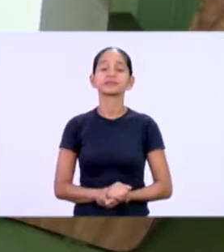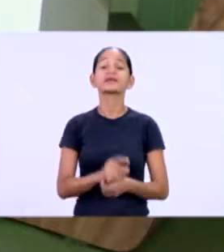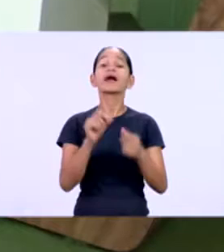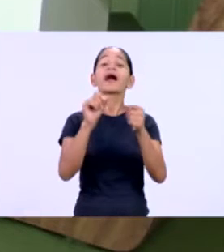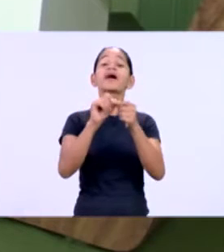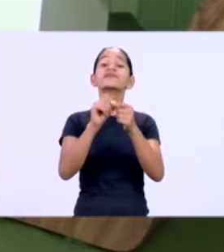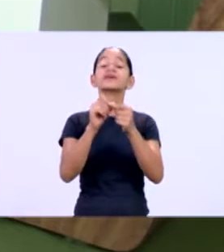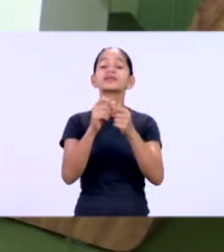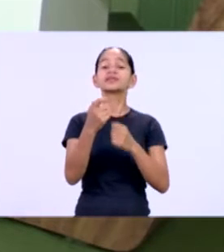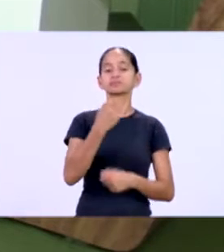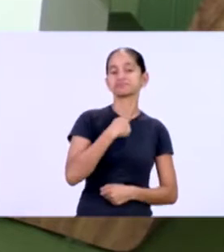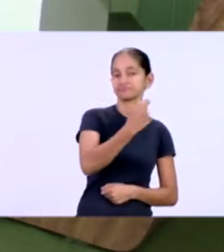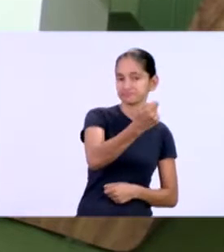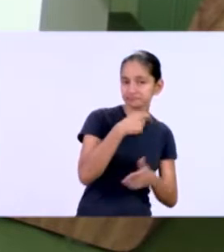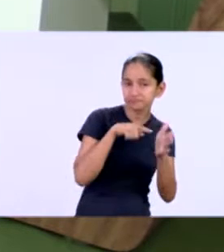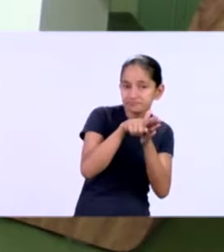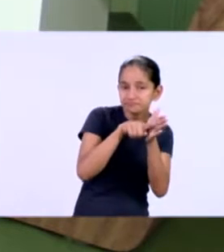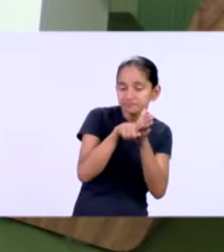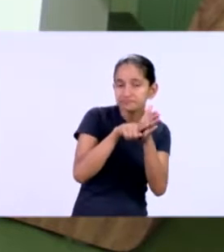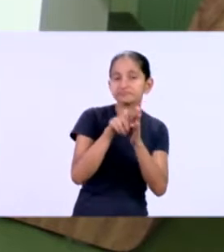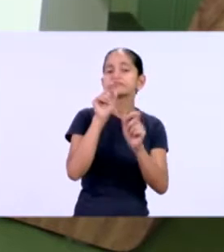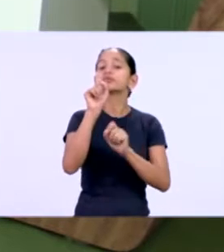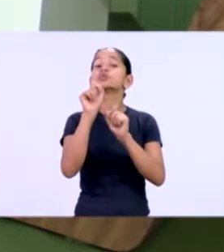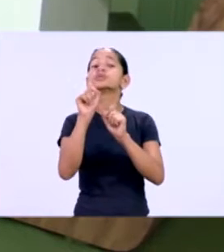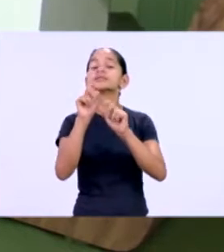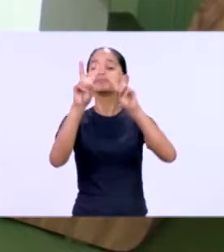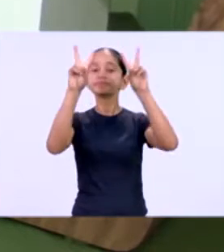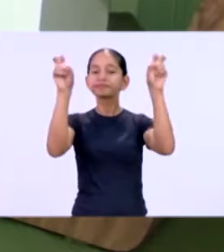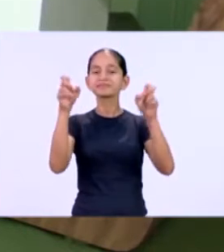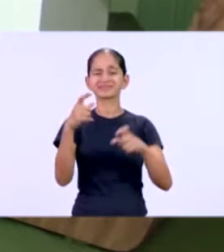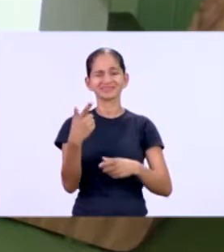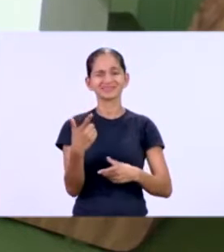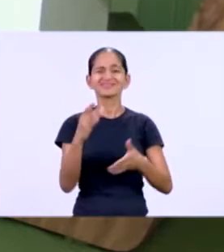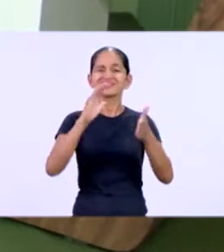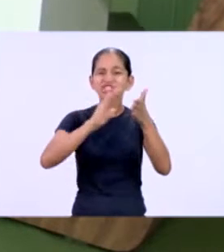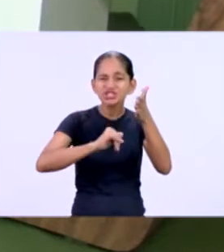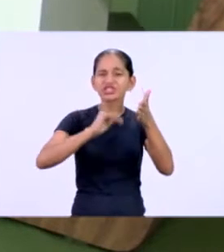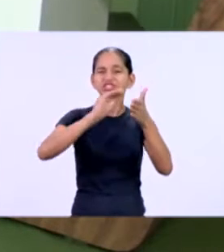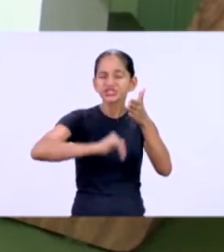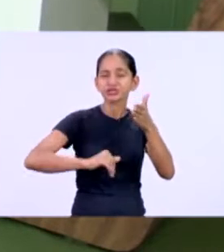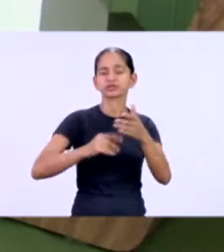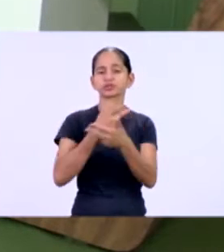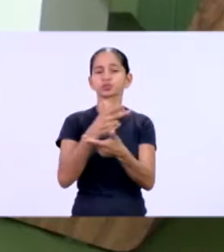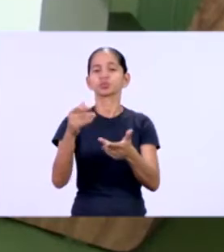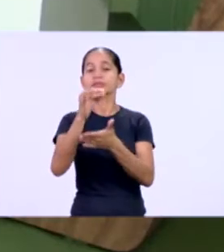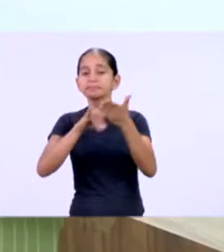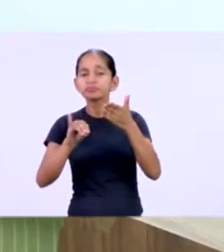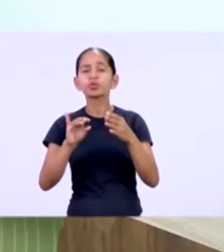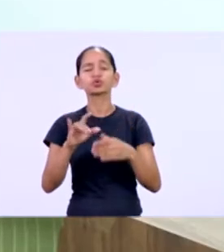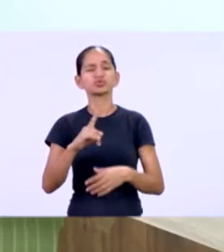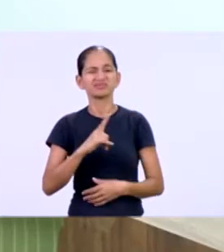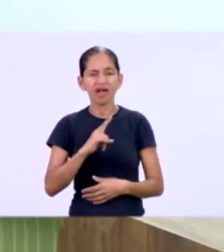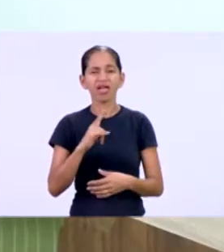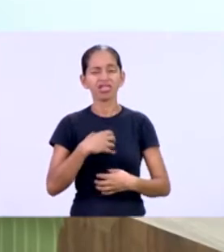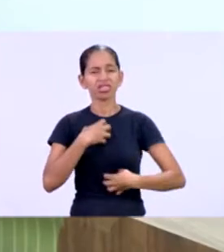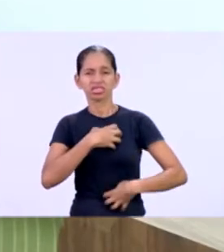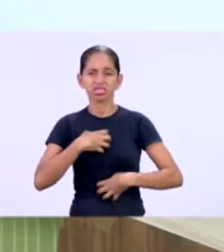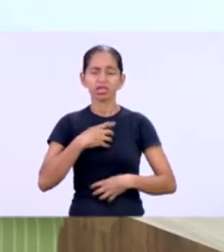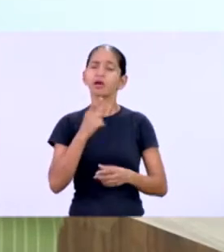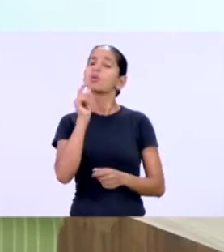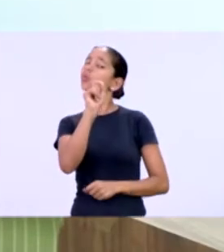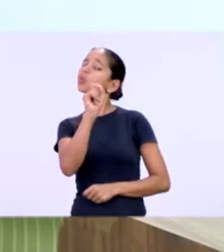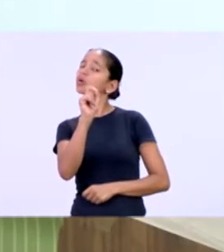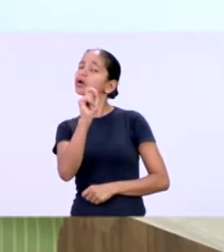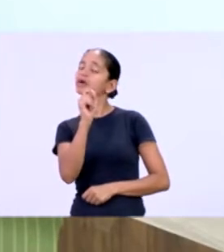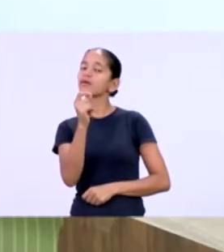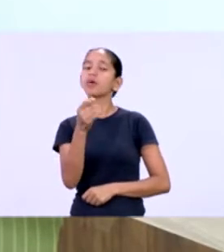uma enquete que diz: a tributação te incomoda. E a gente foi saber das ruas o que as pessoas sabem sobre tributos, o que elas